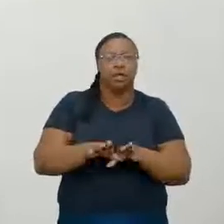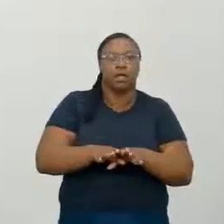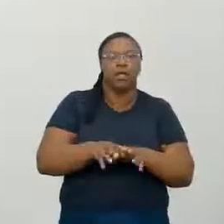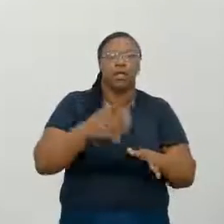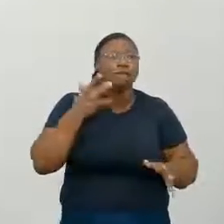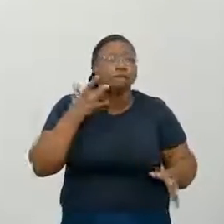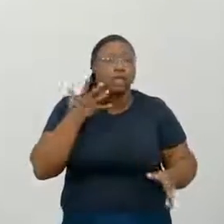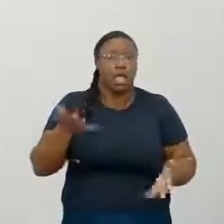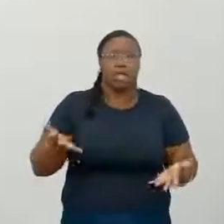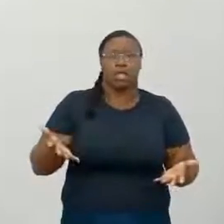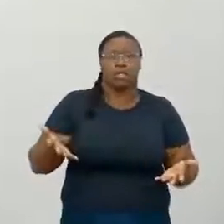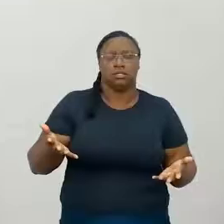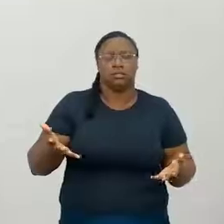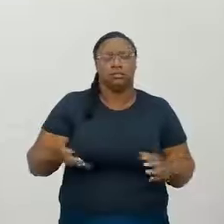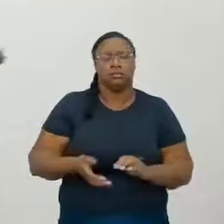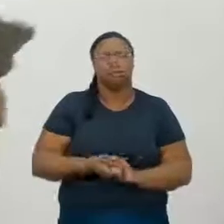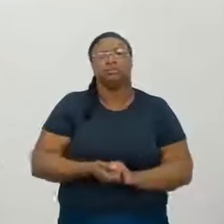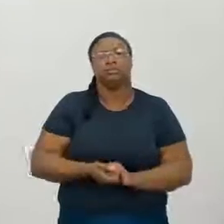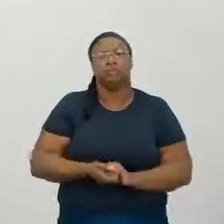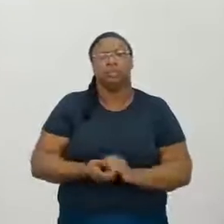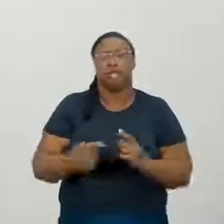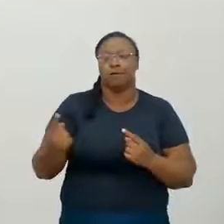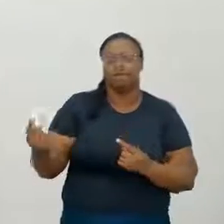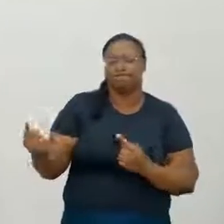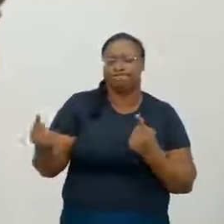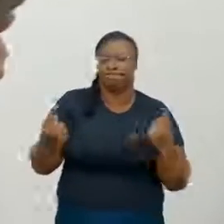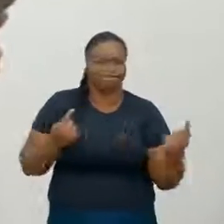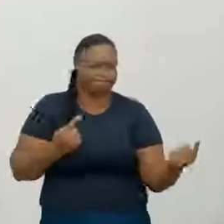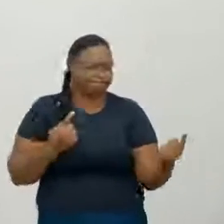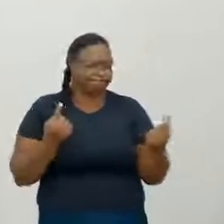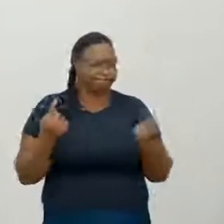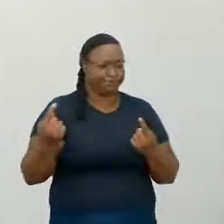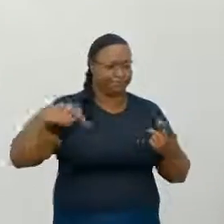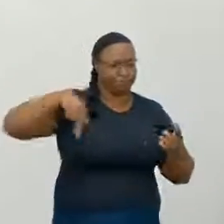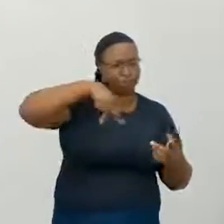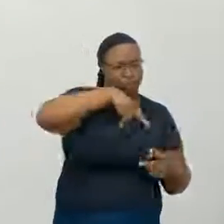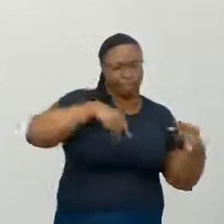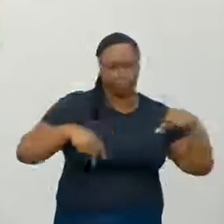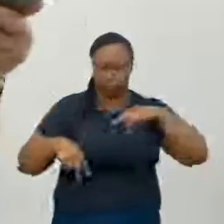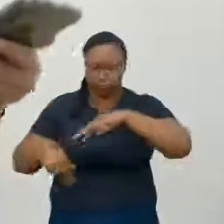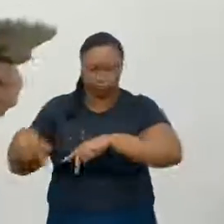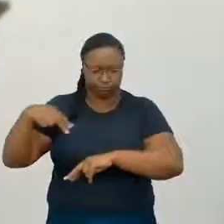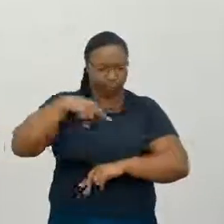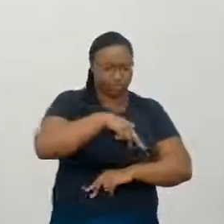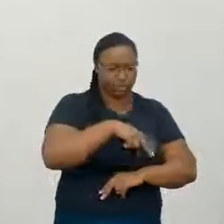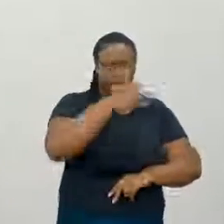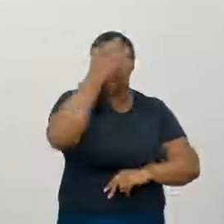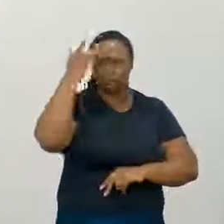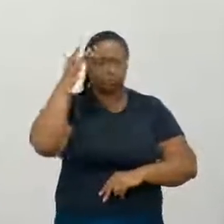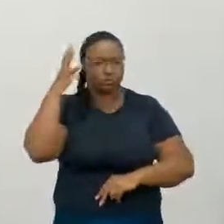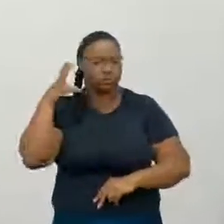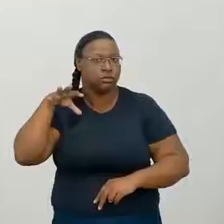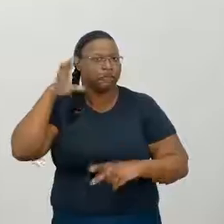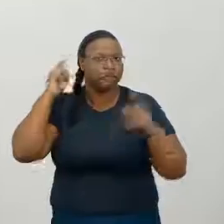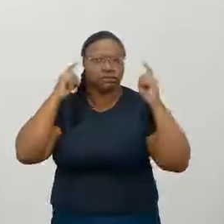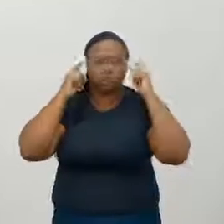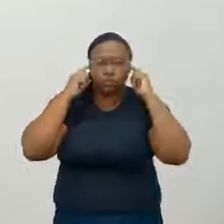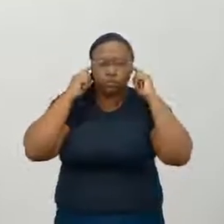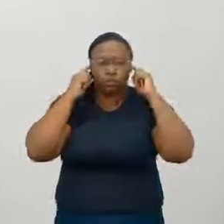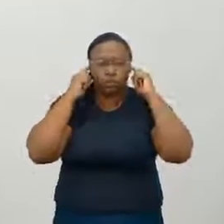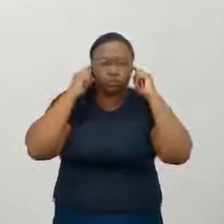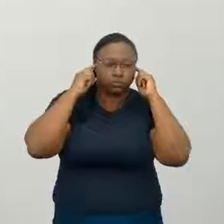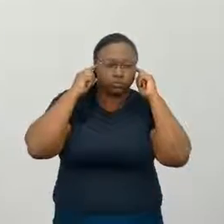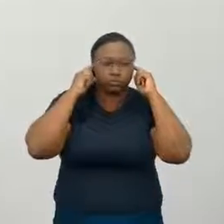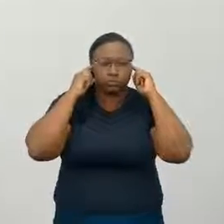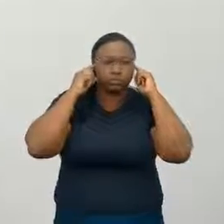muito fácil a gente estar, né, indo de um lugar para o outro, né? Então tem gente que escuta música, tem gente que vai ouvir um podcast, vamos ver o que está acontecendo,